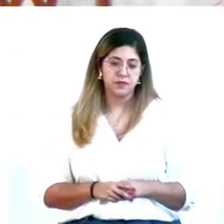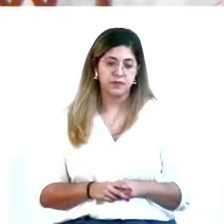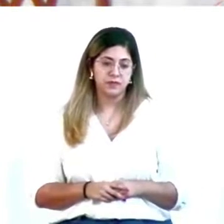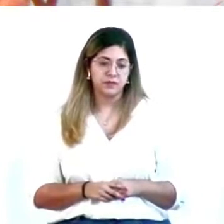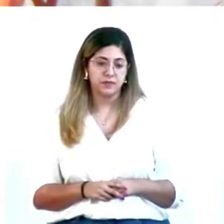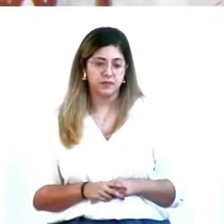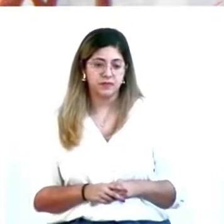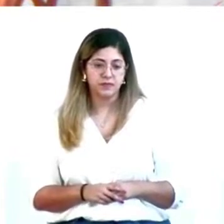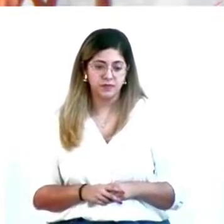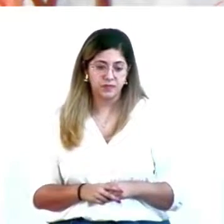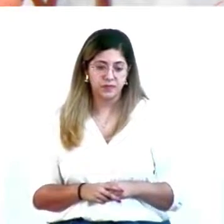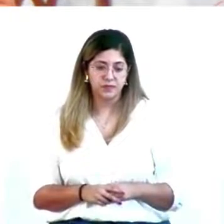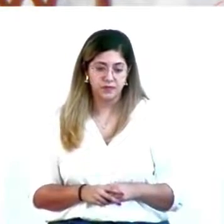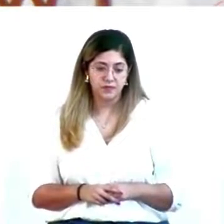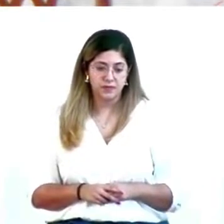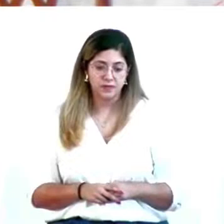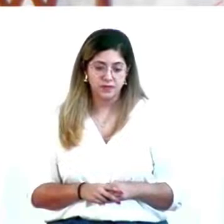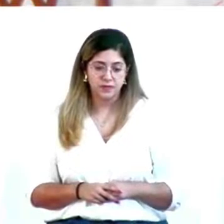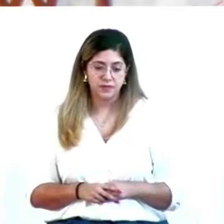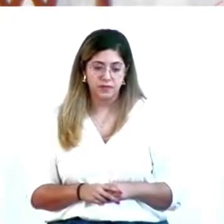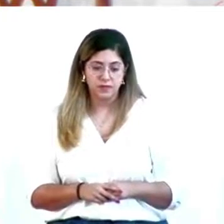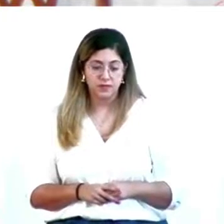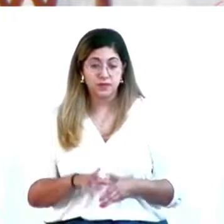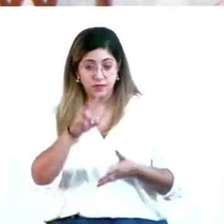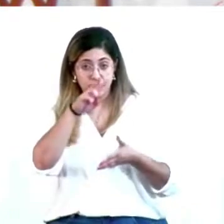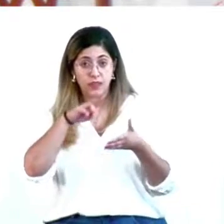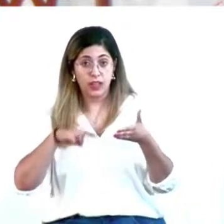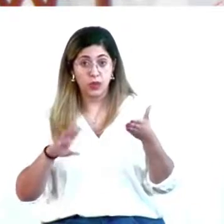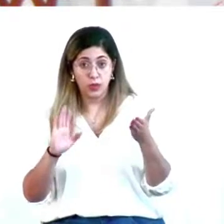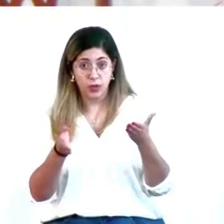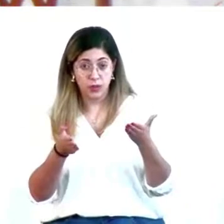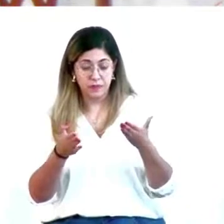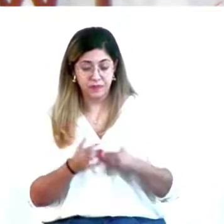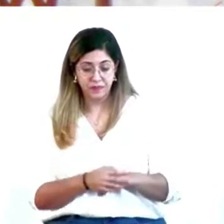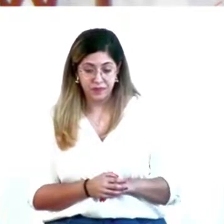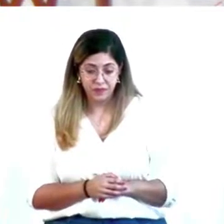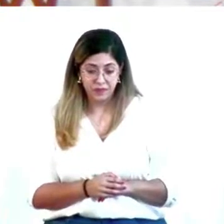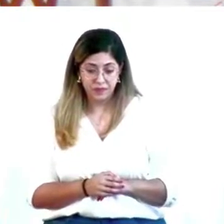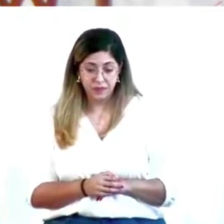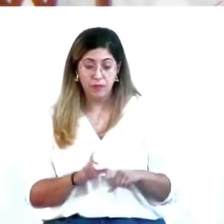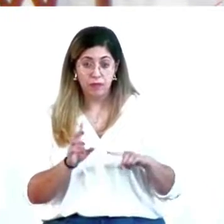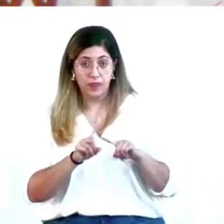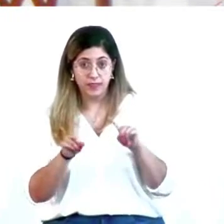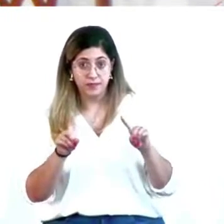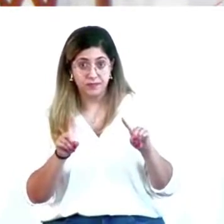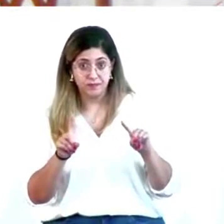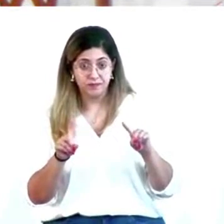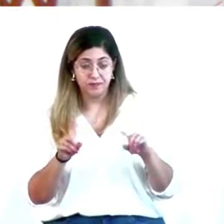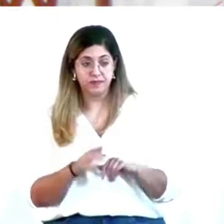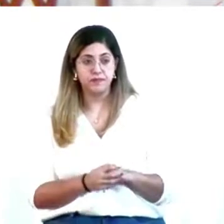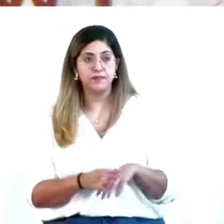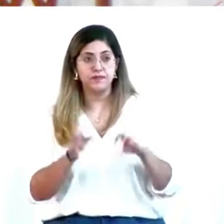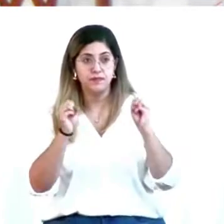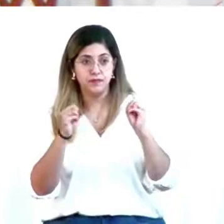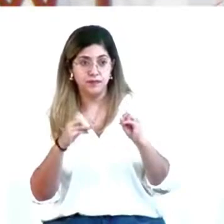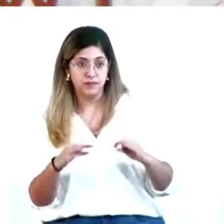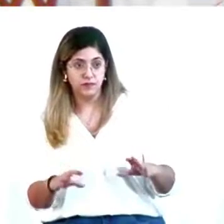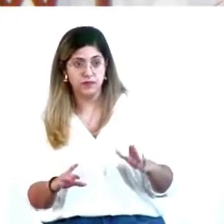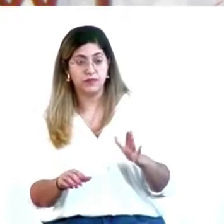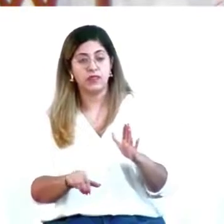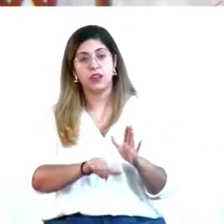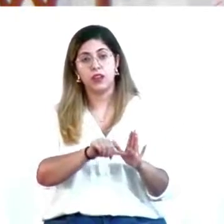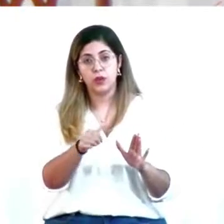permite olhar todas as nuances do texto, mas, entendendo que do verso 1 até o 17 nós temos